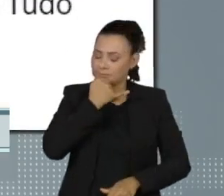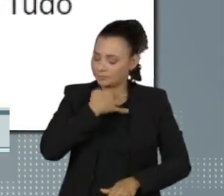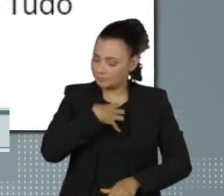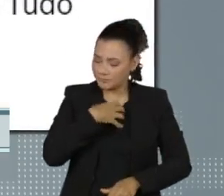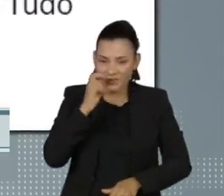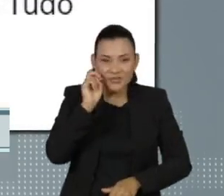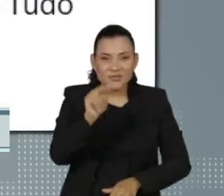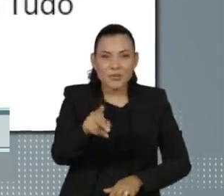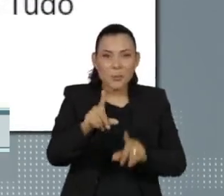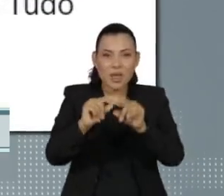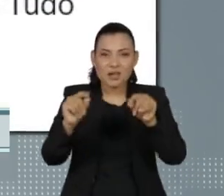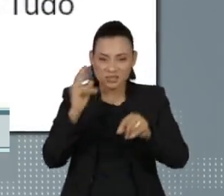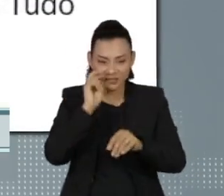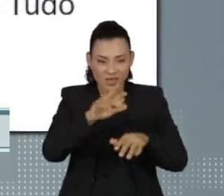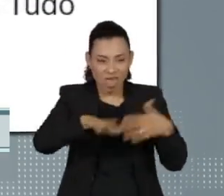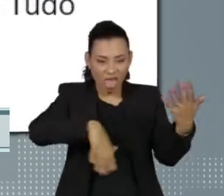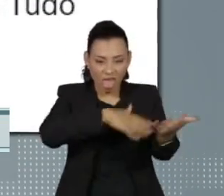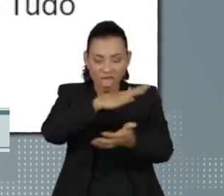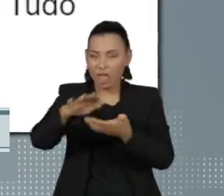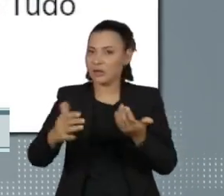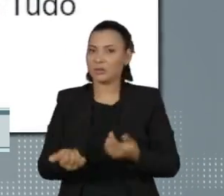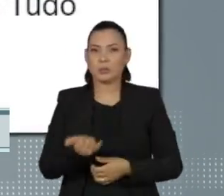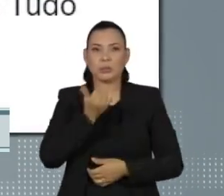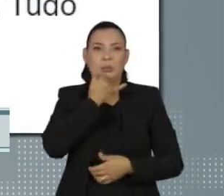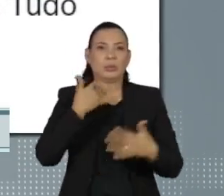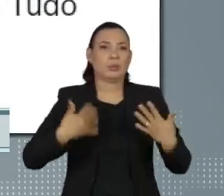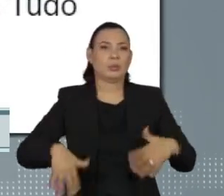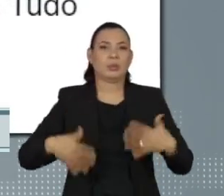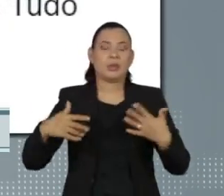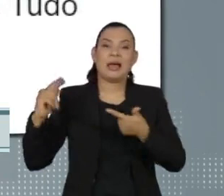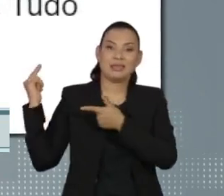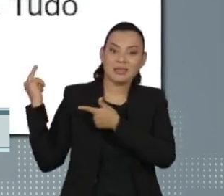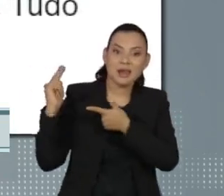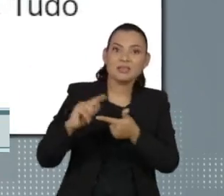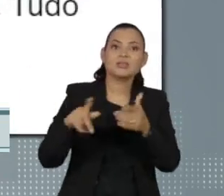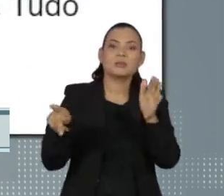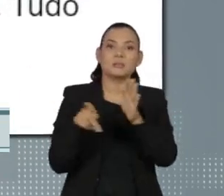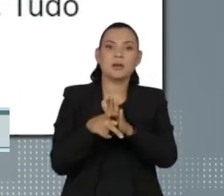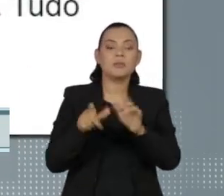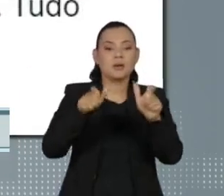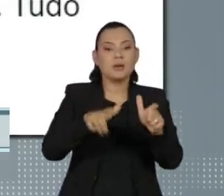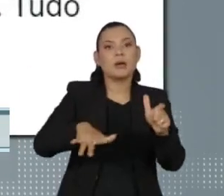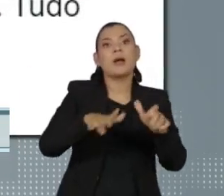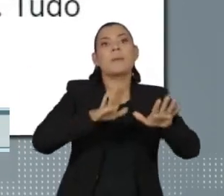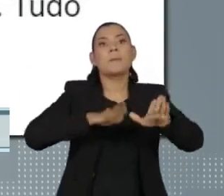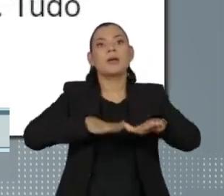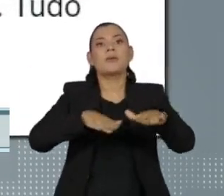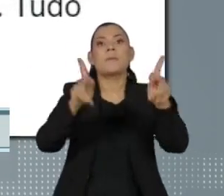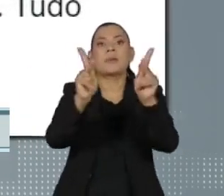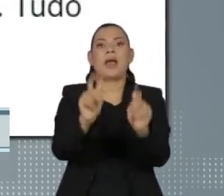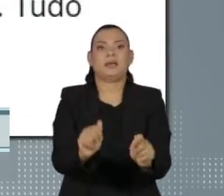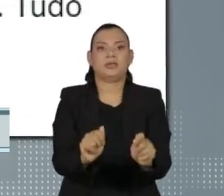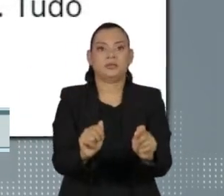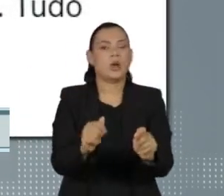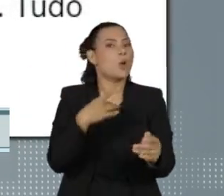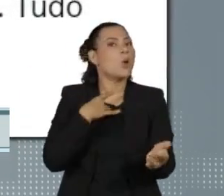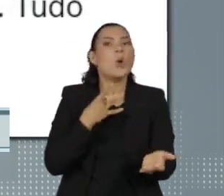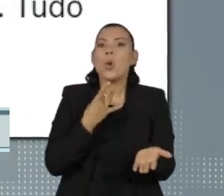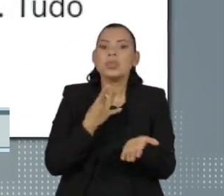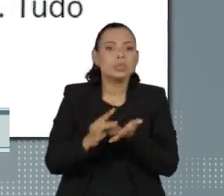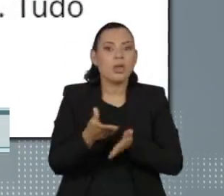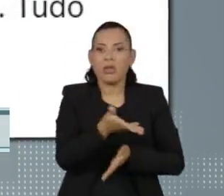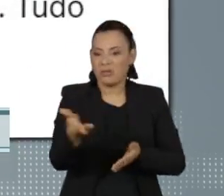vimos no centro de Brasília e que a capital federal é tradicionalmente palco de manifestações pacíficas e ordeiras